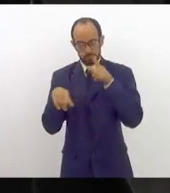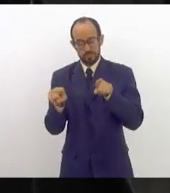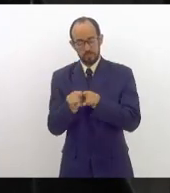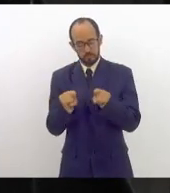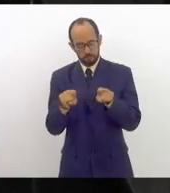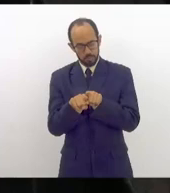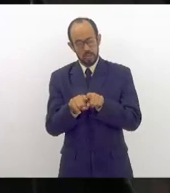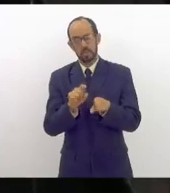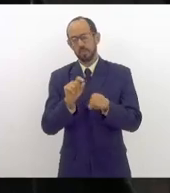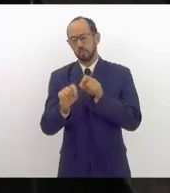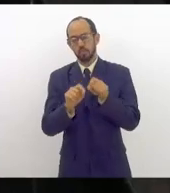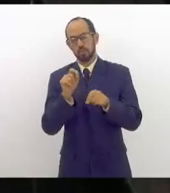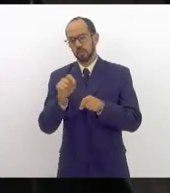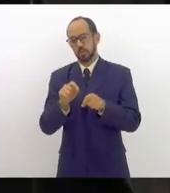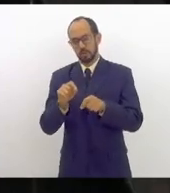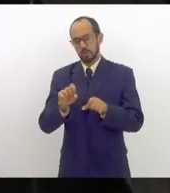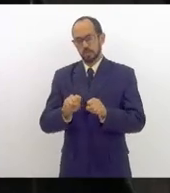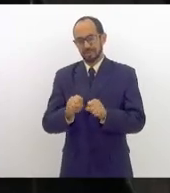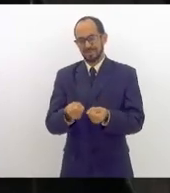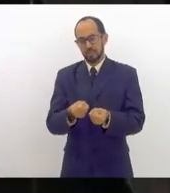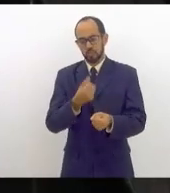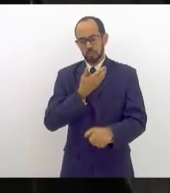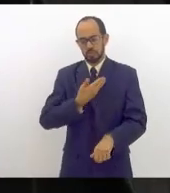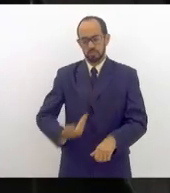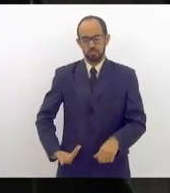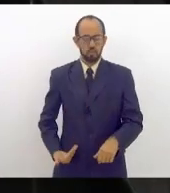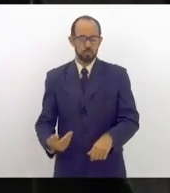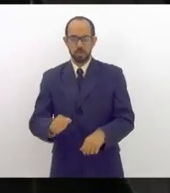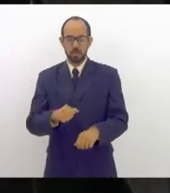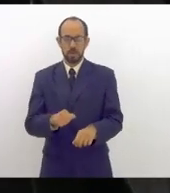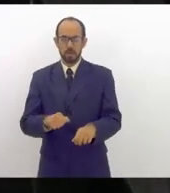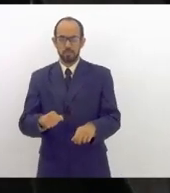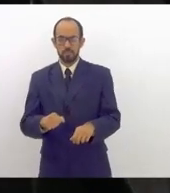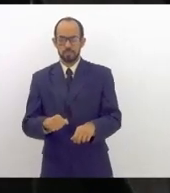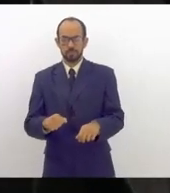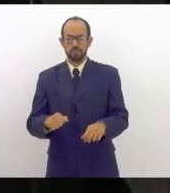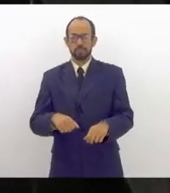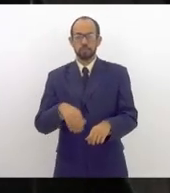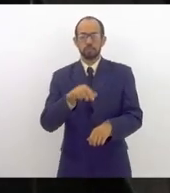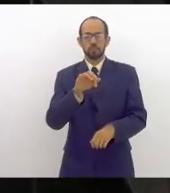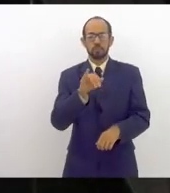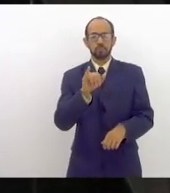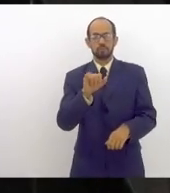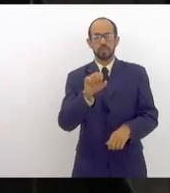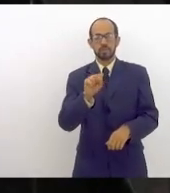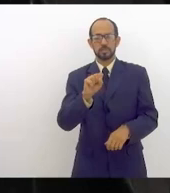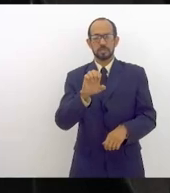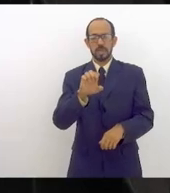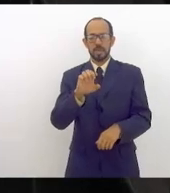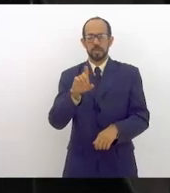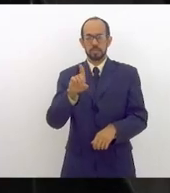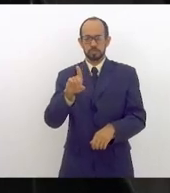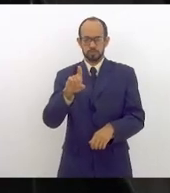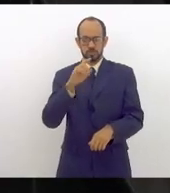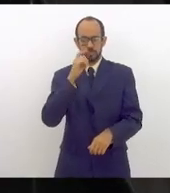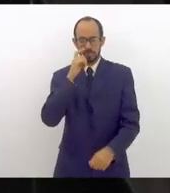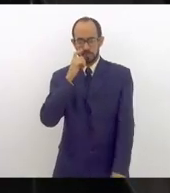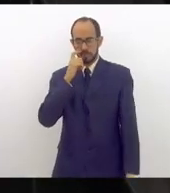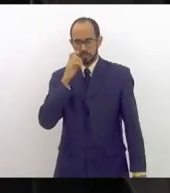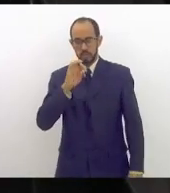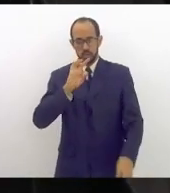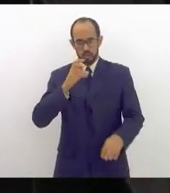os investimentos em segurança pública, através do FISED. E todos esses